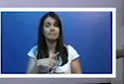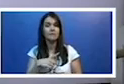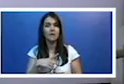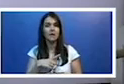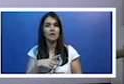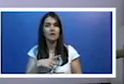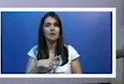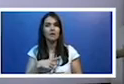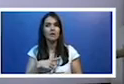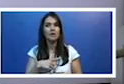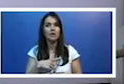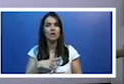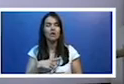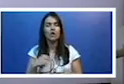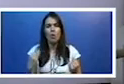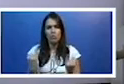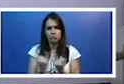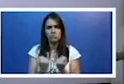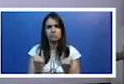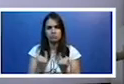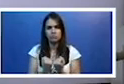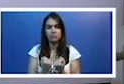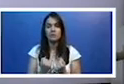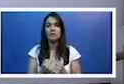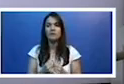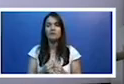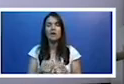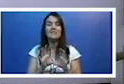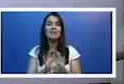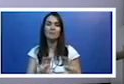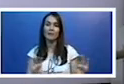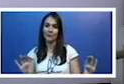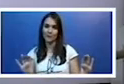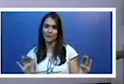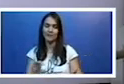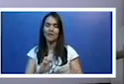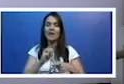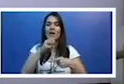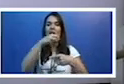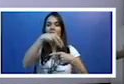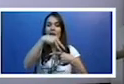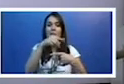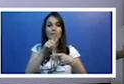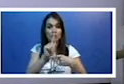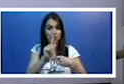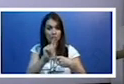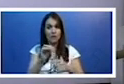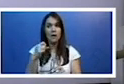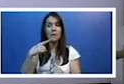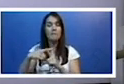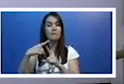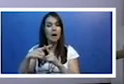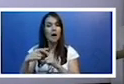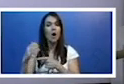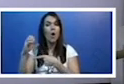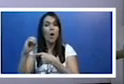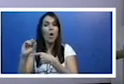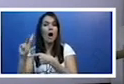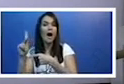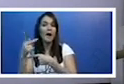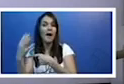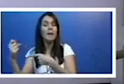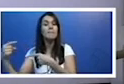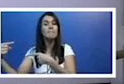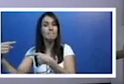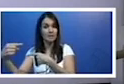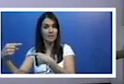uma substância iônica. A gente separa o Mg+, que é o cátion, e o OH-, que é a hidroxila que a gente dá base. Sempre tem